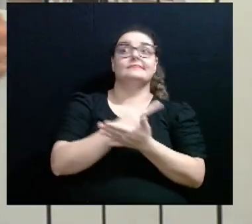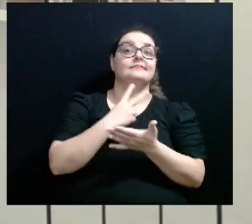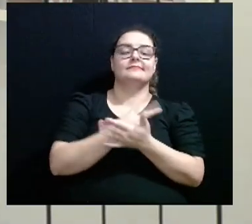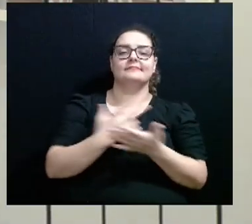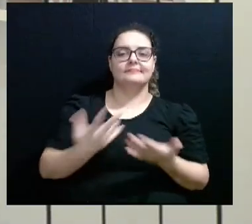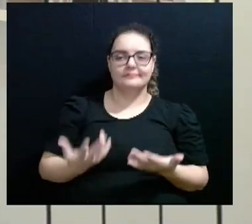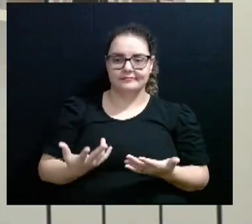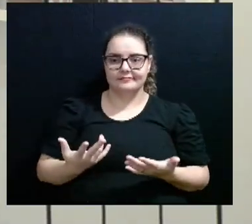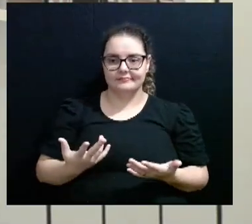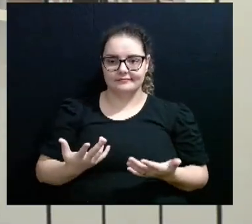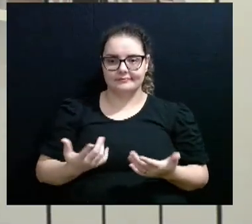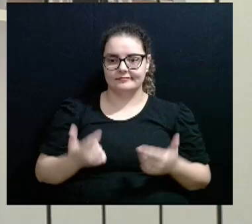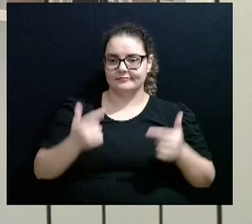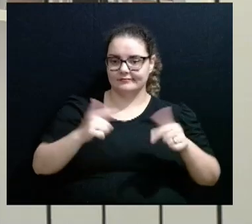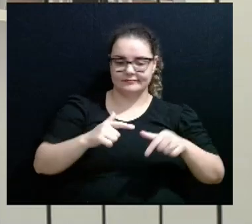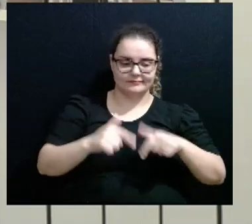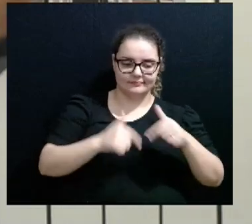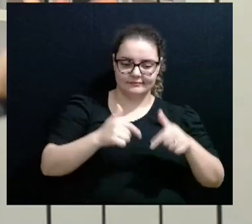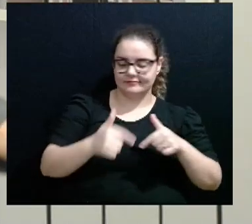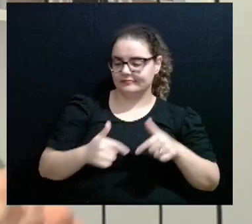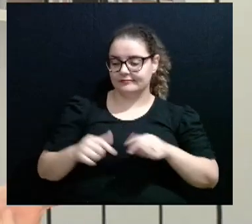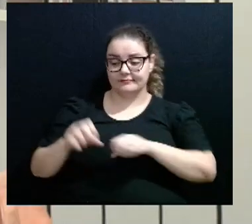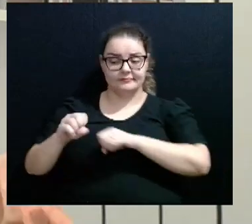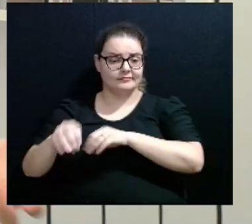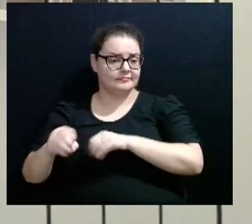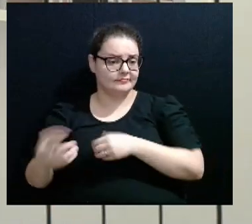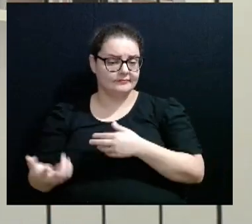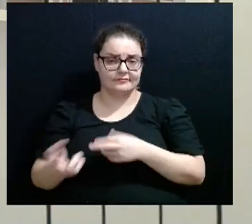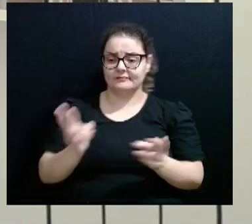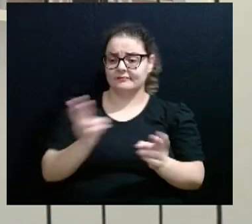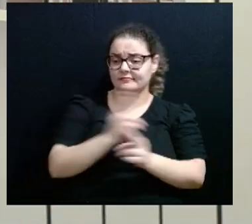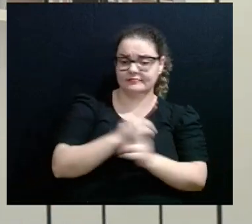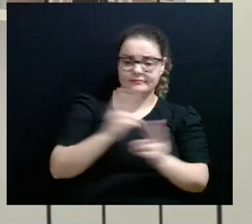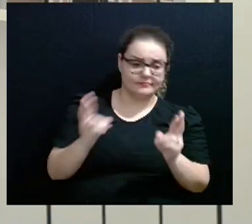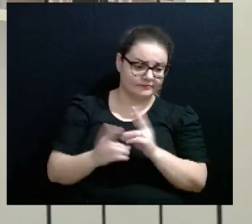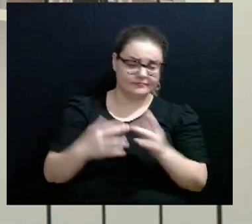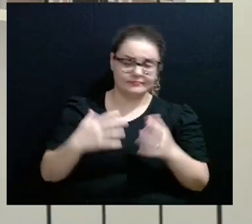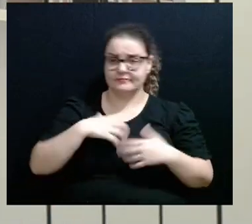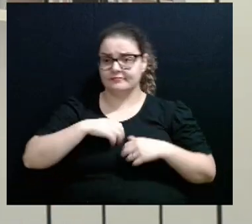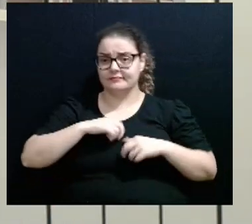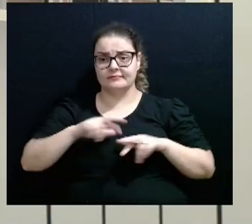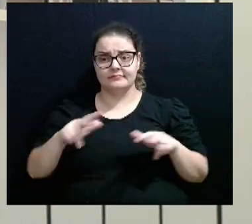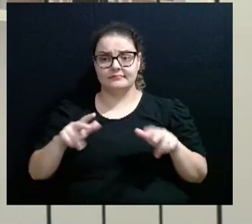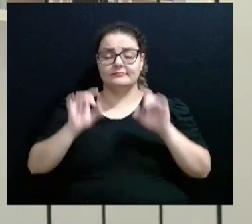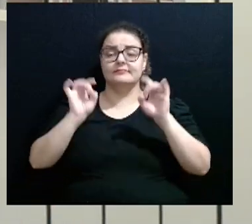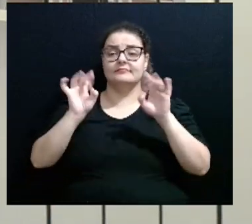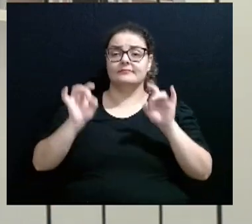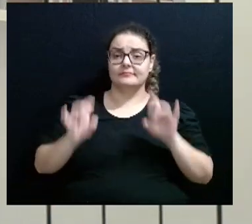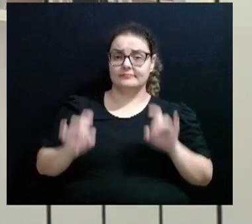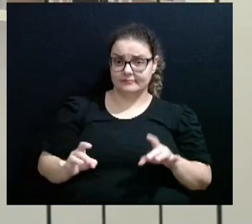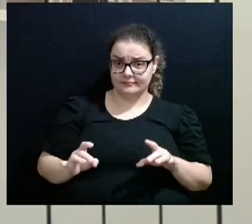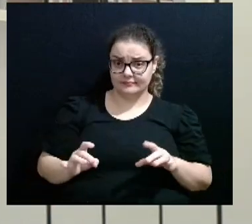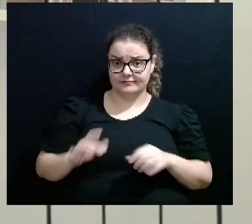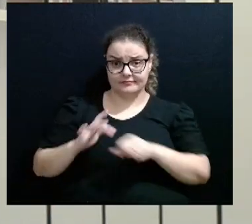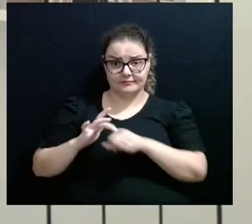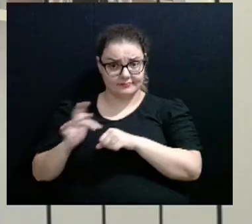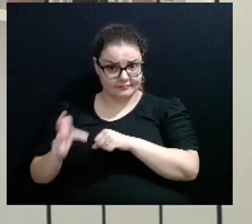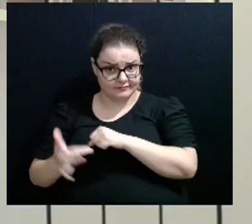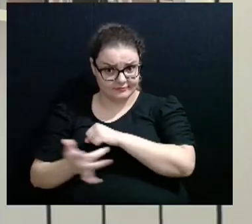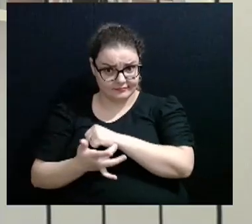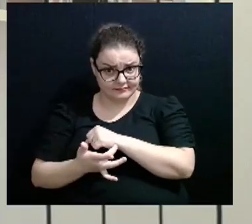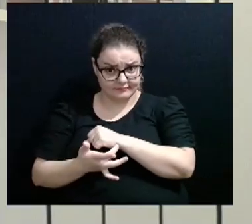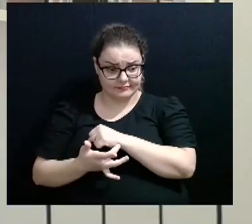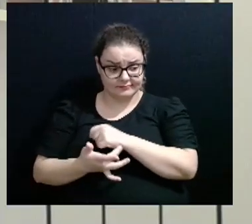de trabalho, na educação, nas relações afetivas e especialmente nas redes sociais, quase como